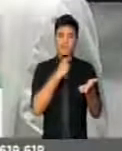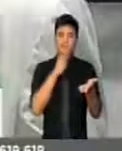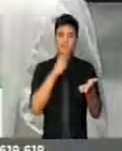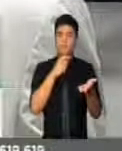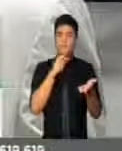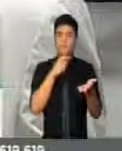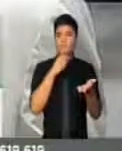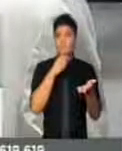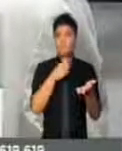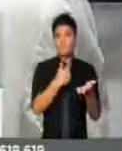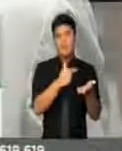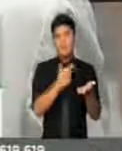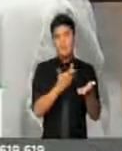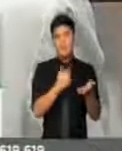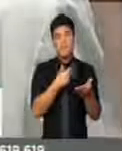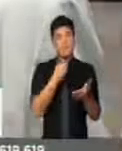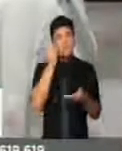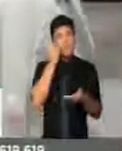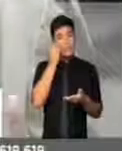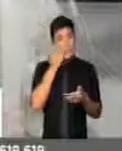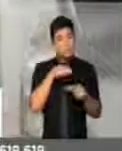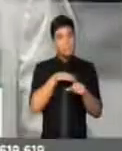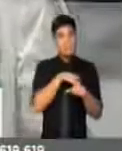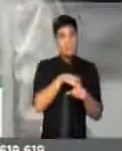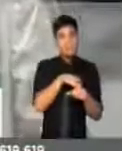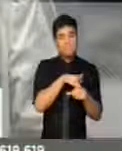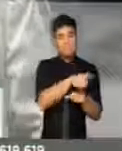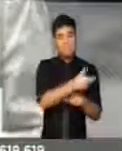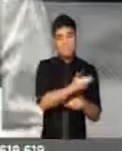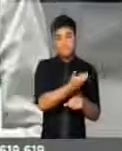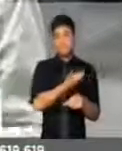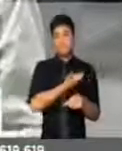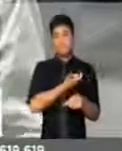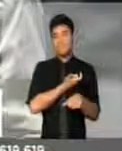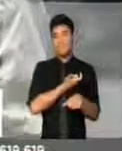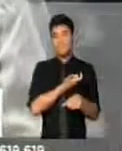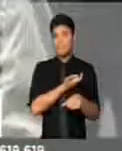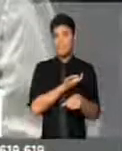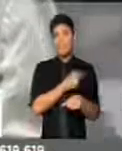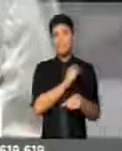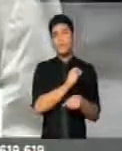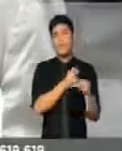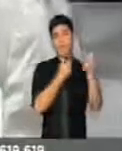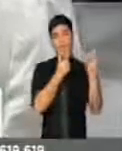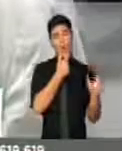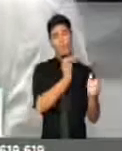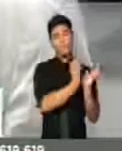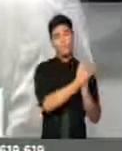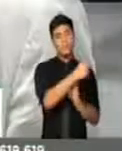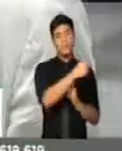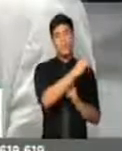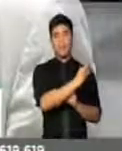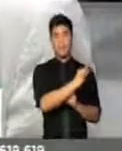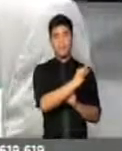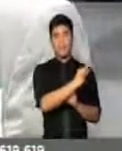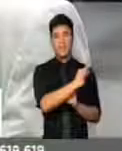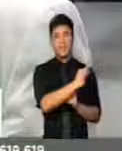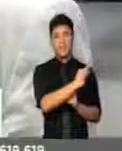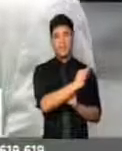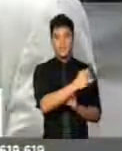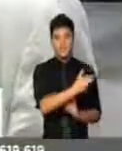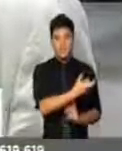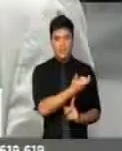Não houve contrapartida, não houve resposta. E eu via os companheiros do PT que voltavam para esta